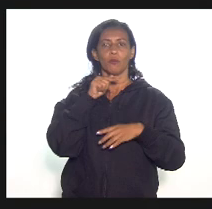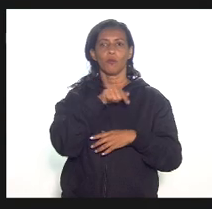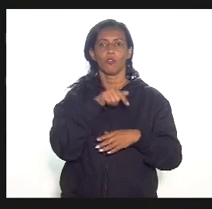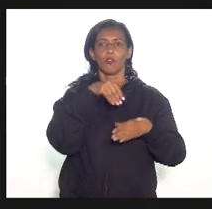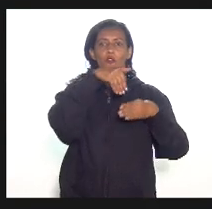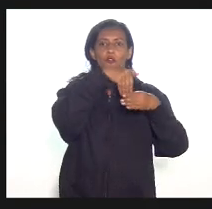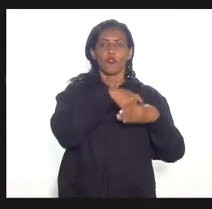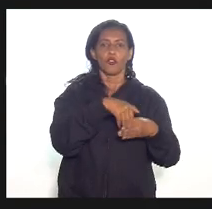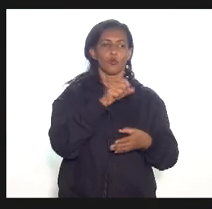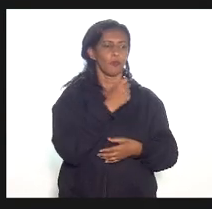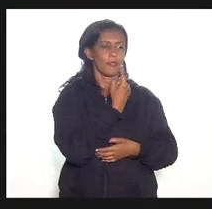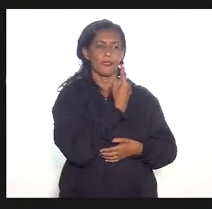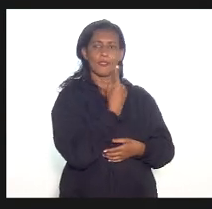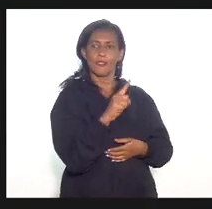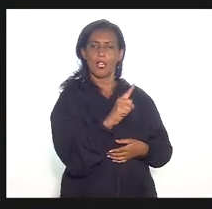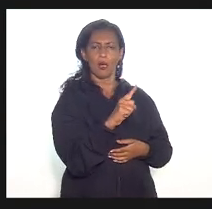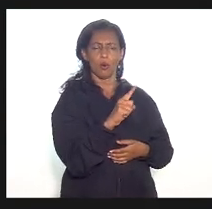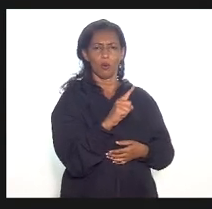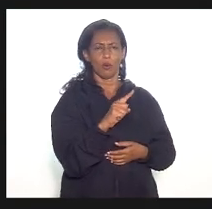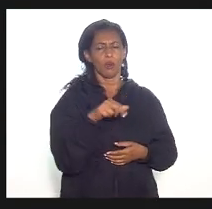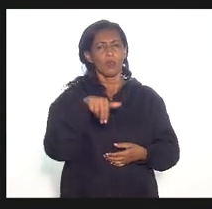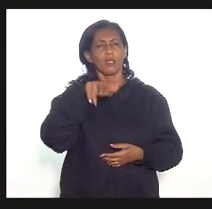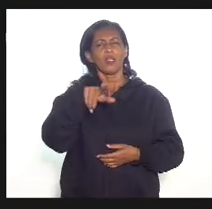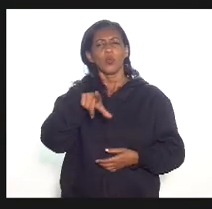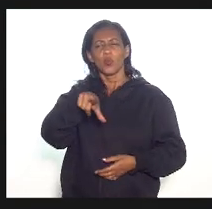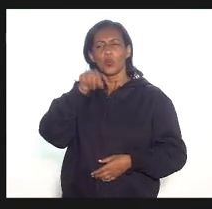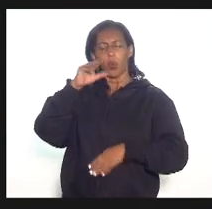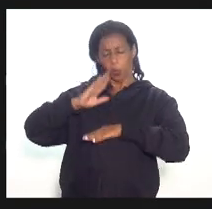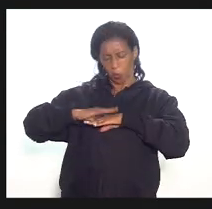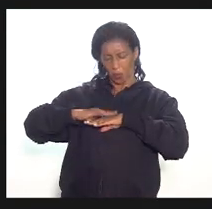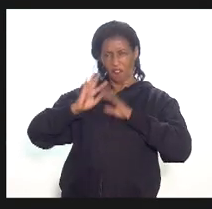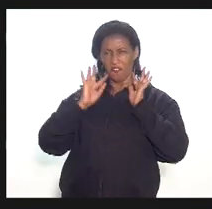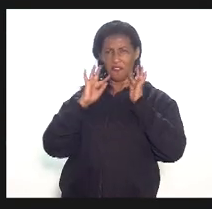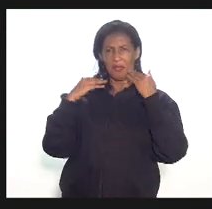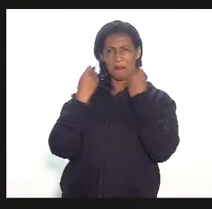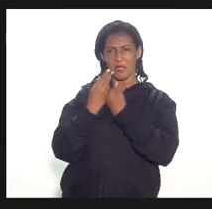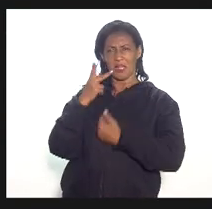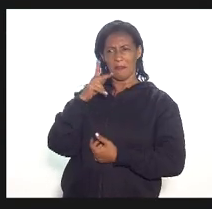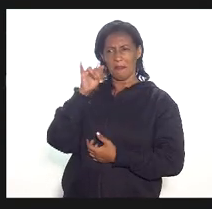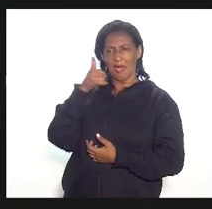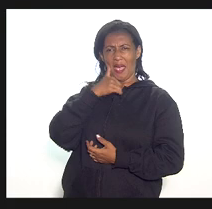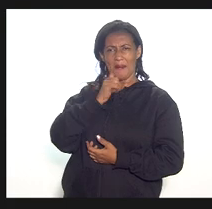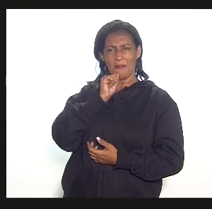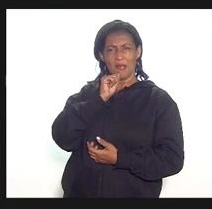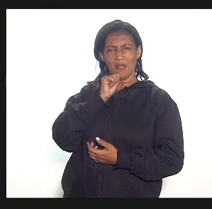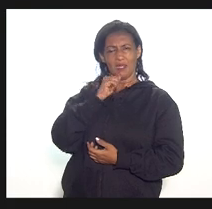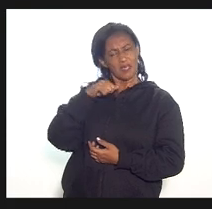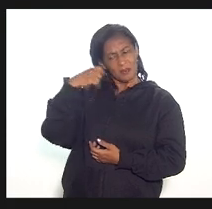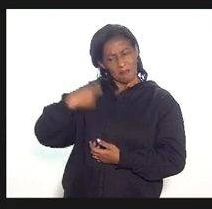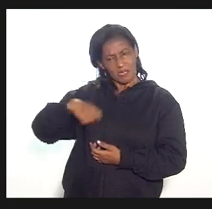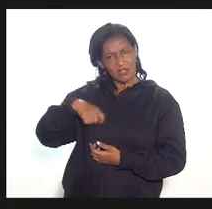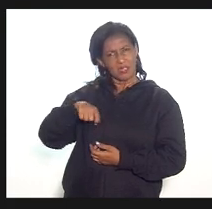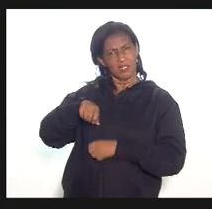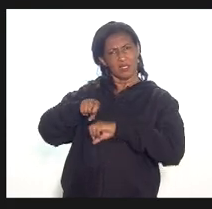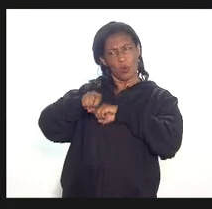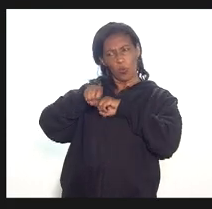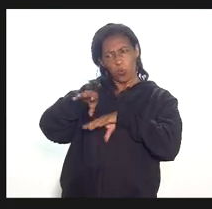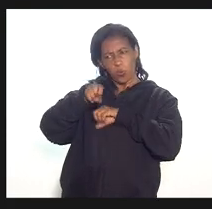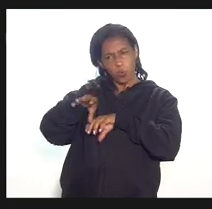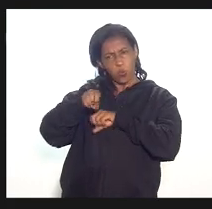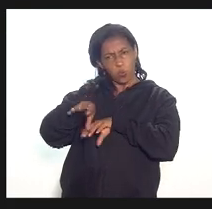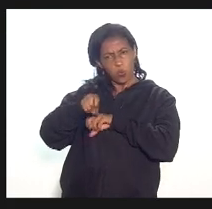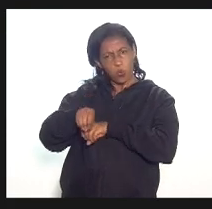porque cabe aos pais e somente aos pais educar moralmente e